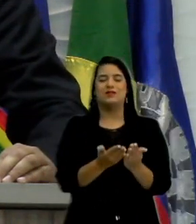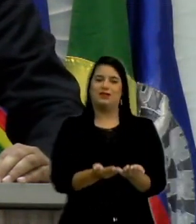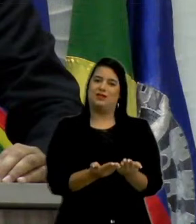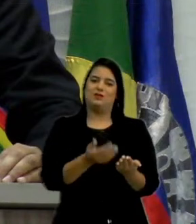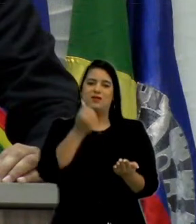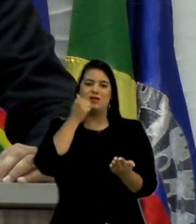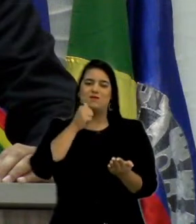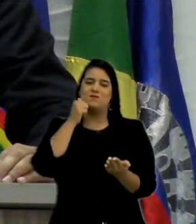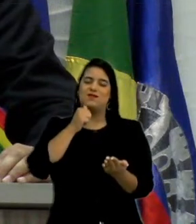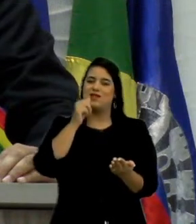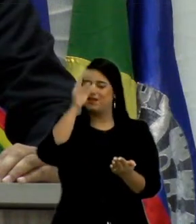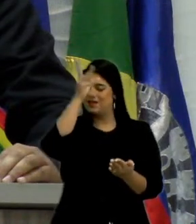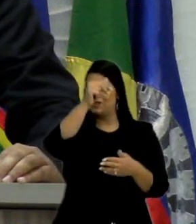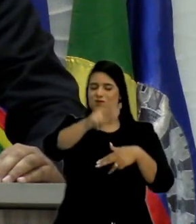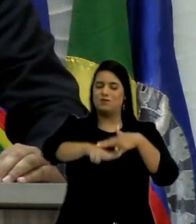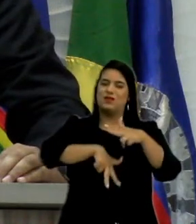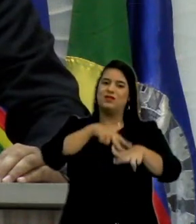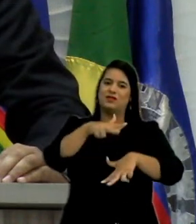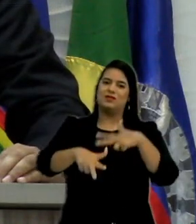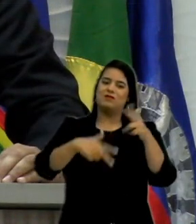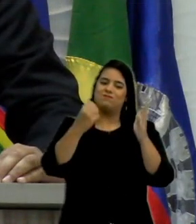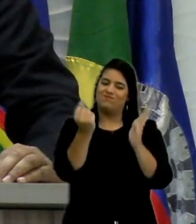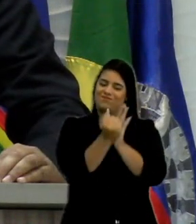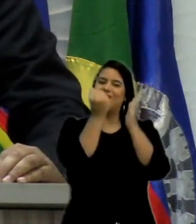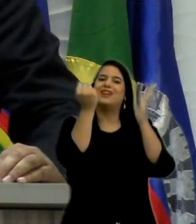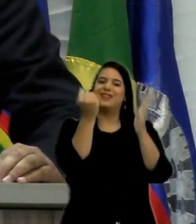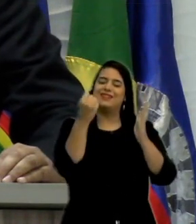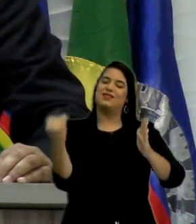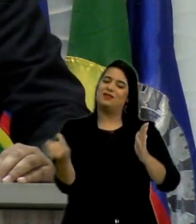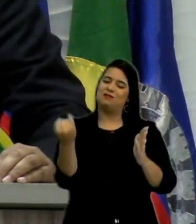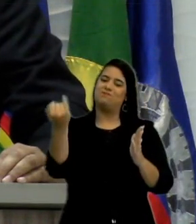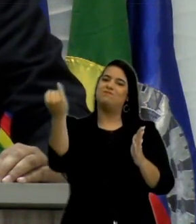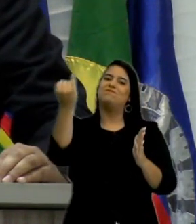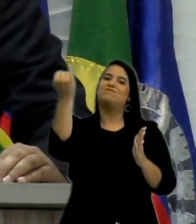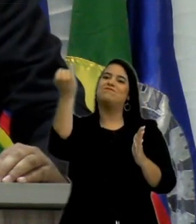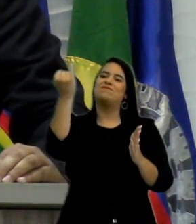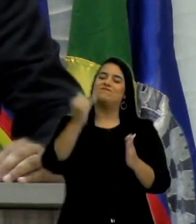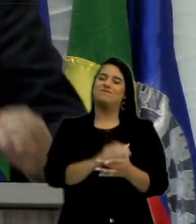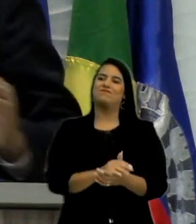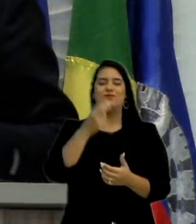do nosso município que se destaca no meio artístico.